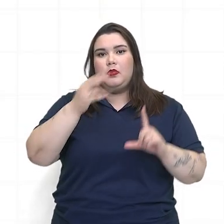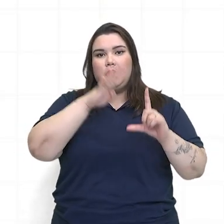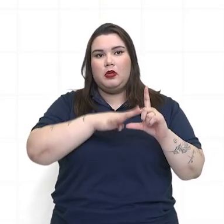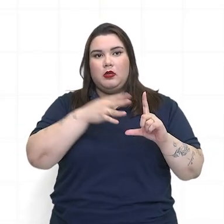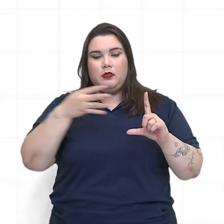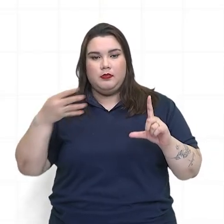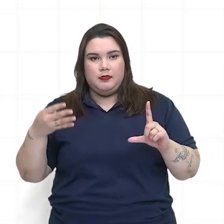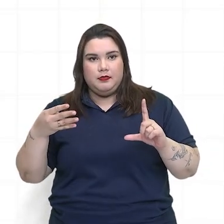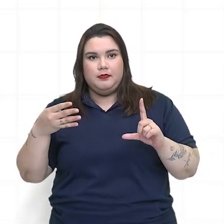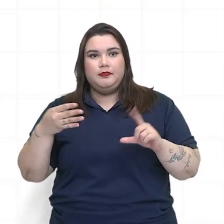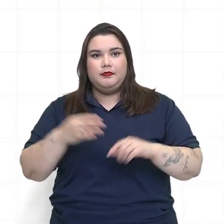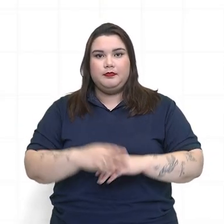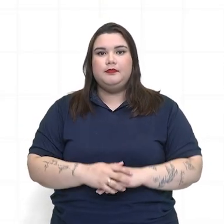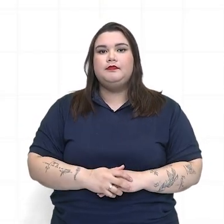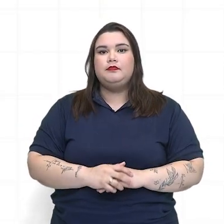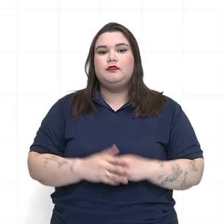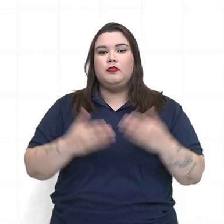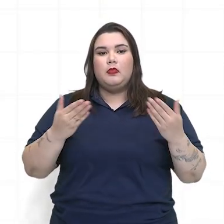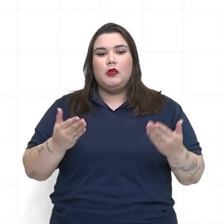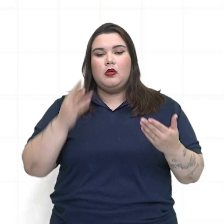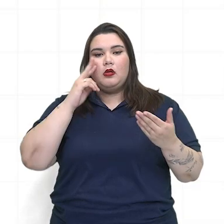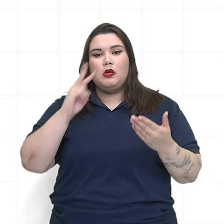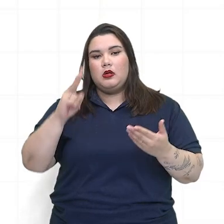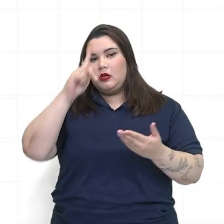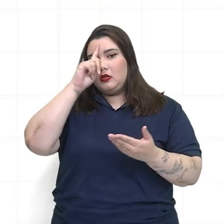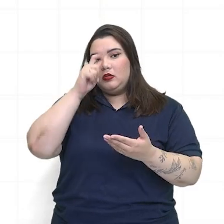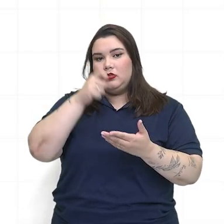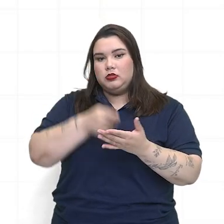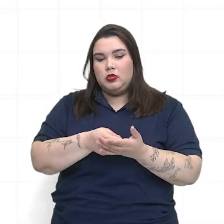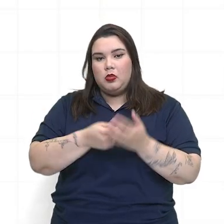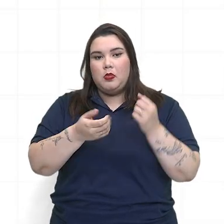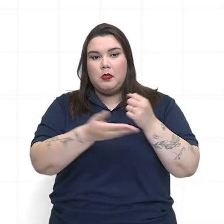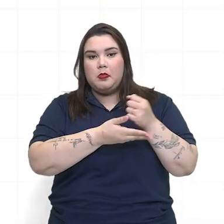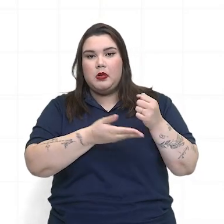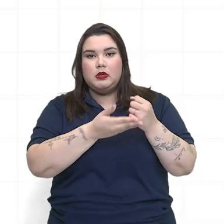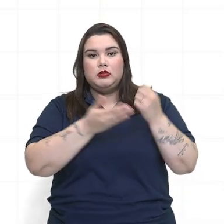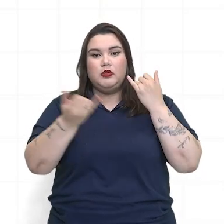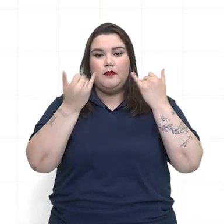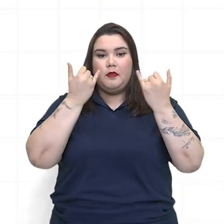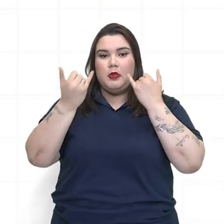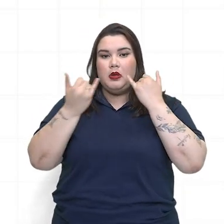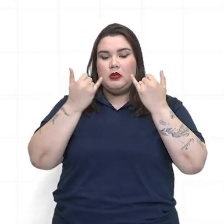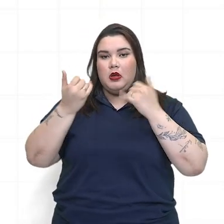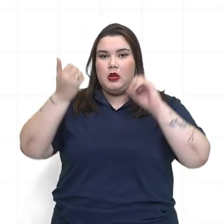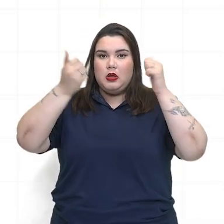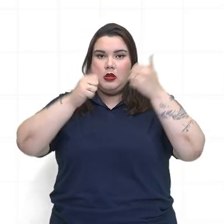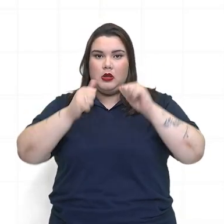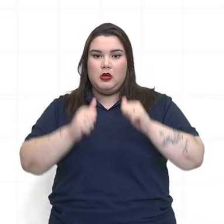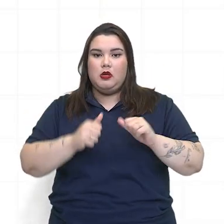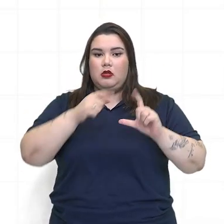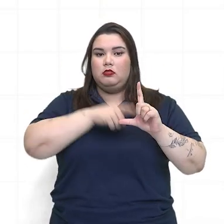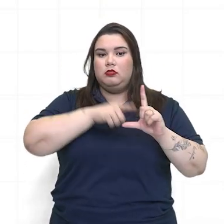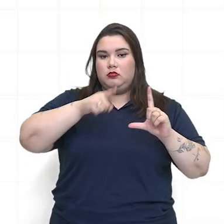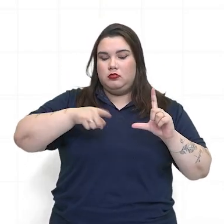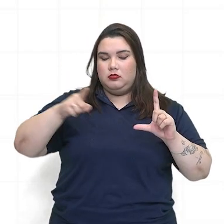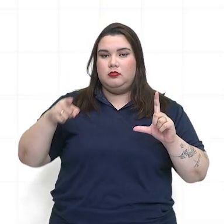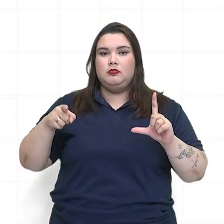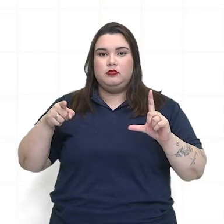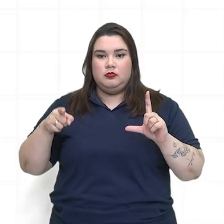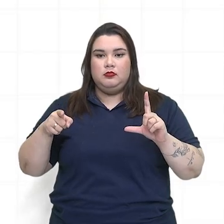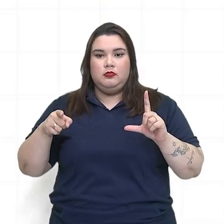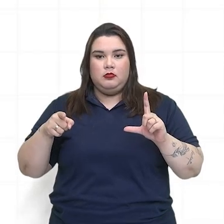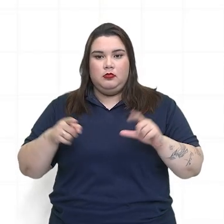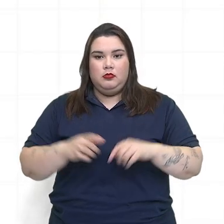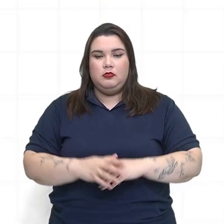Então, olha só, tomadas de decisões com base nas informações analisadas em